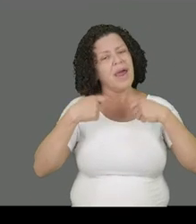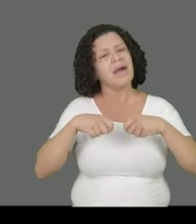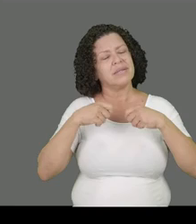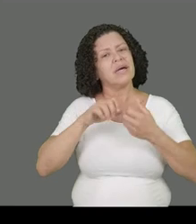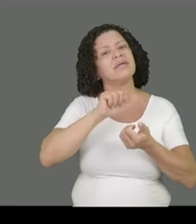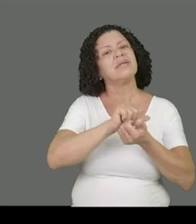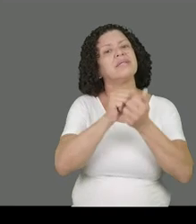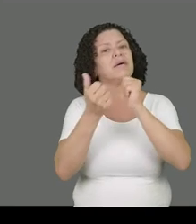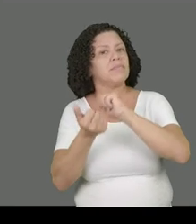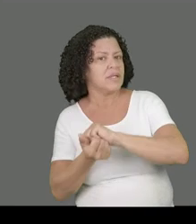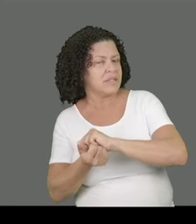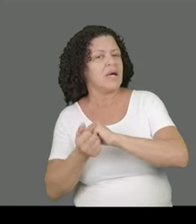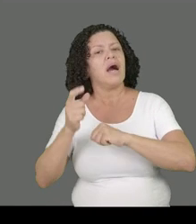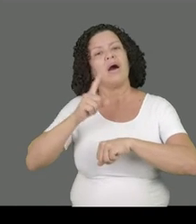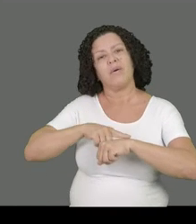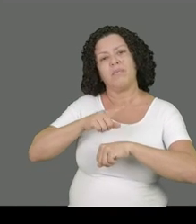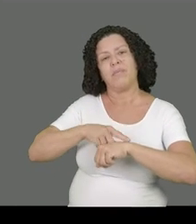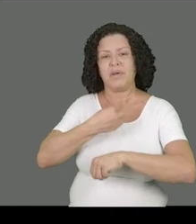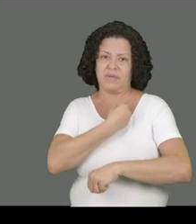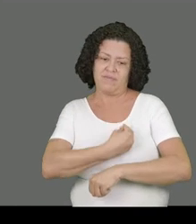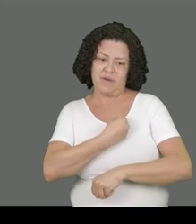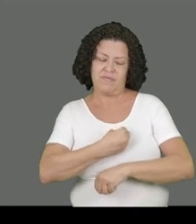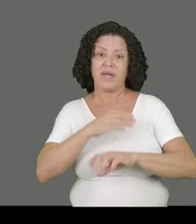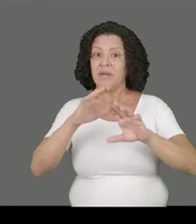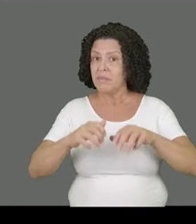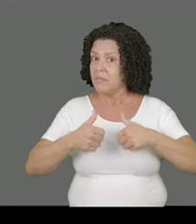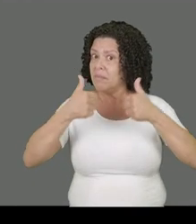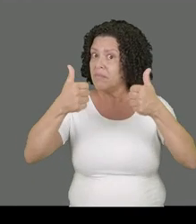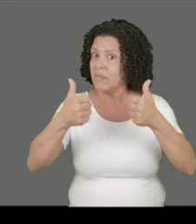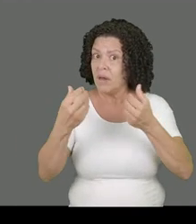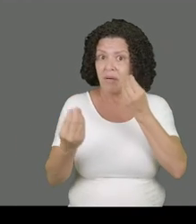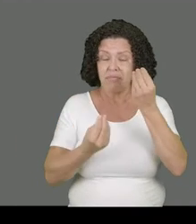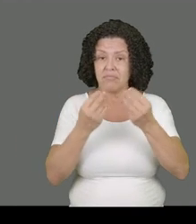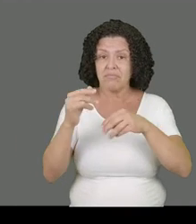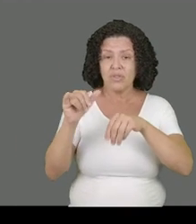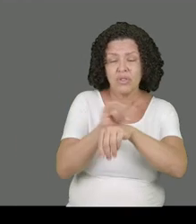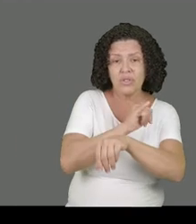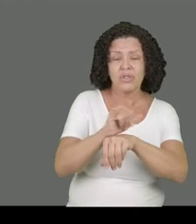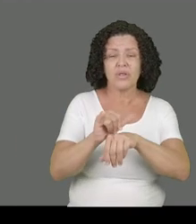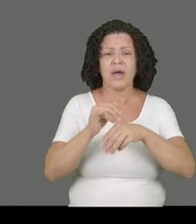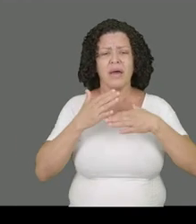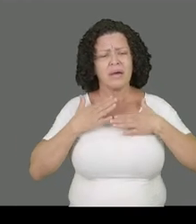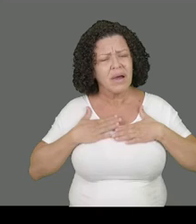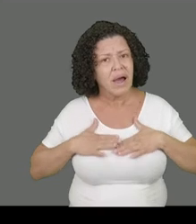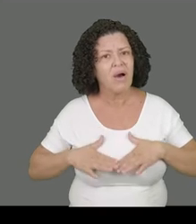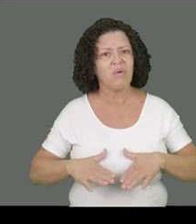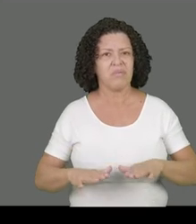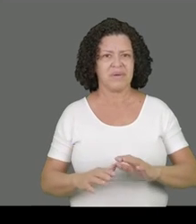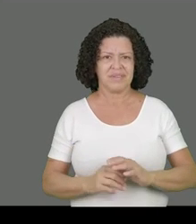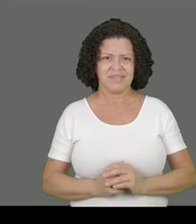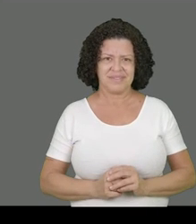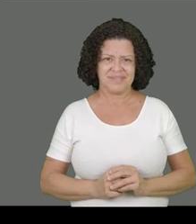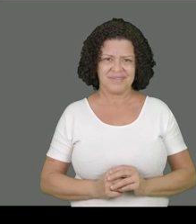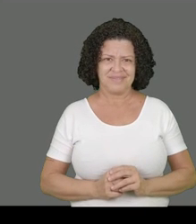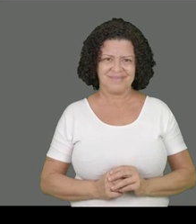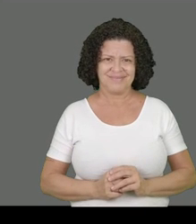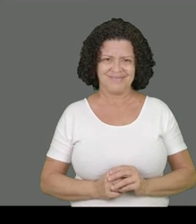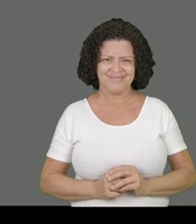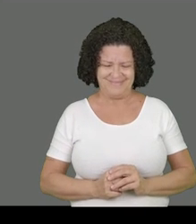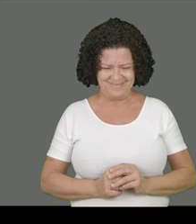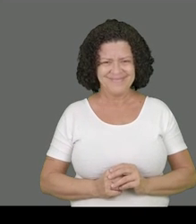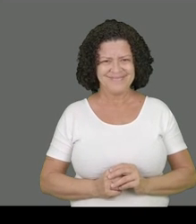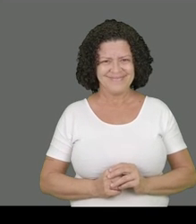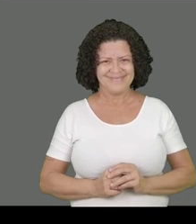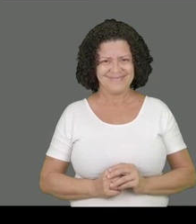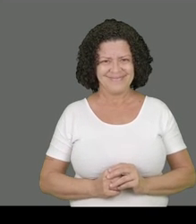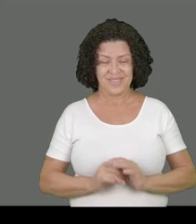nós, precisamos nos adaptar ao momento presente da melhor forma possível, mantendo a calma.